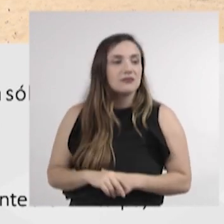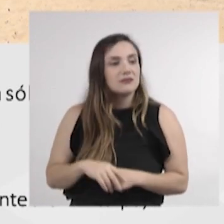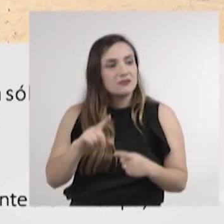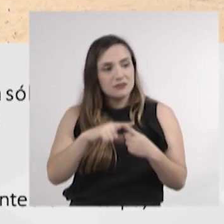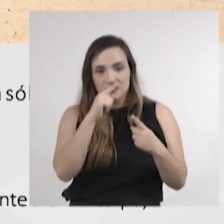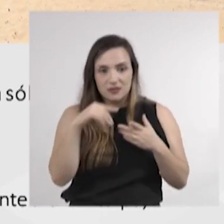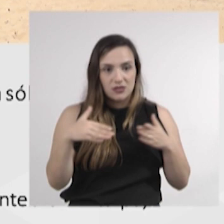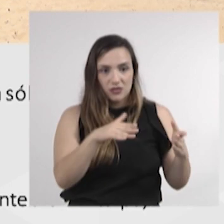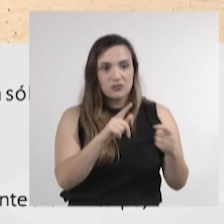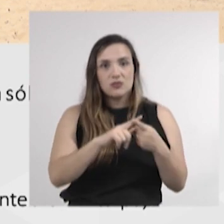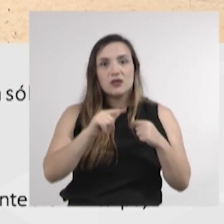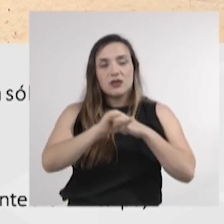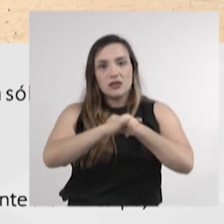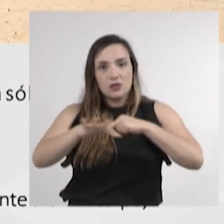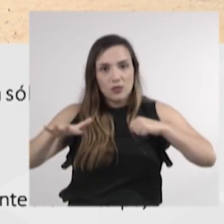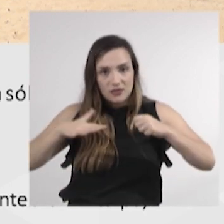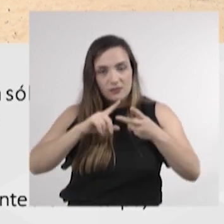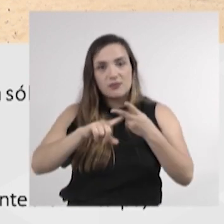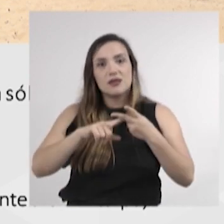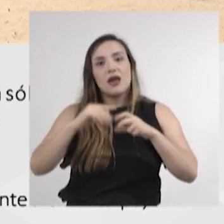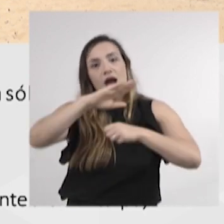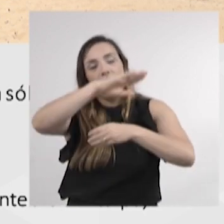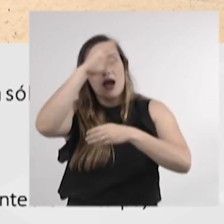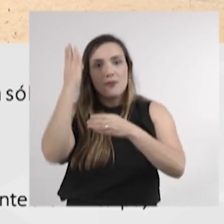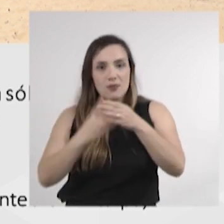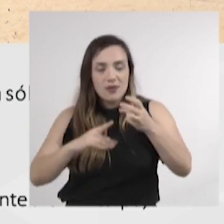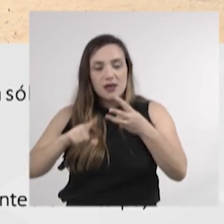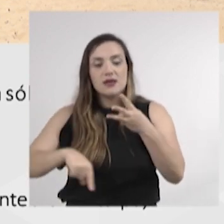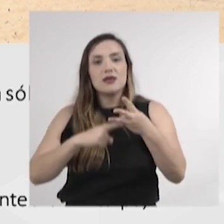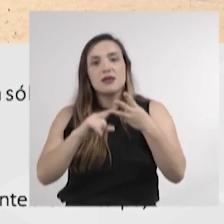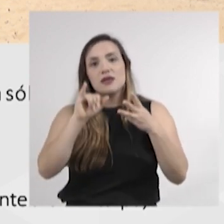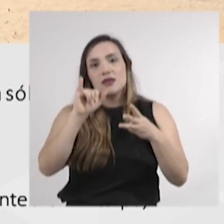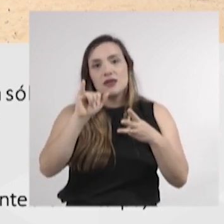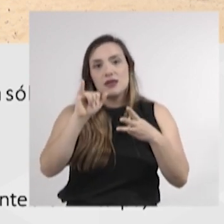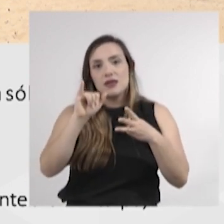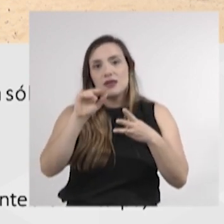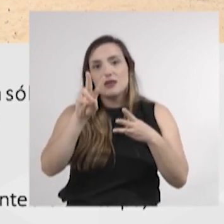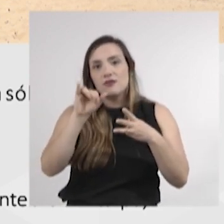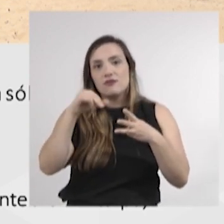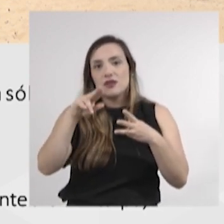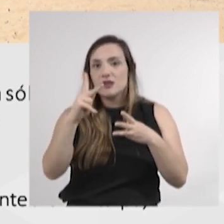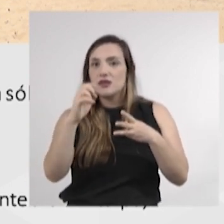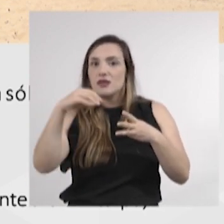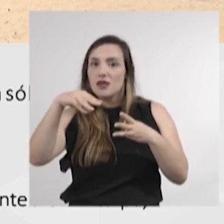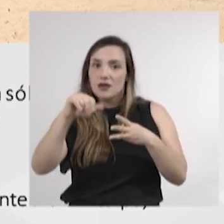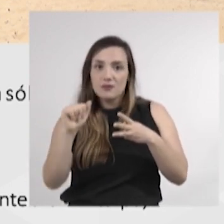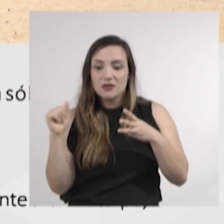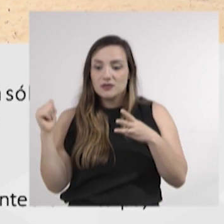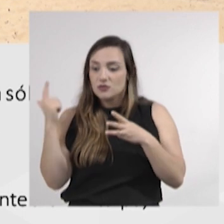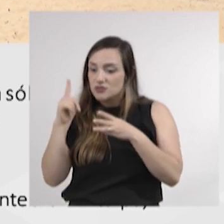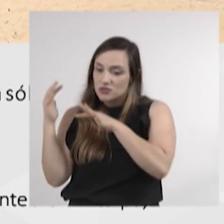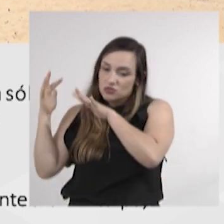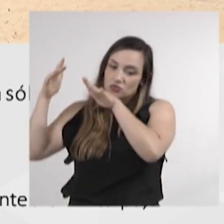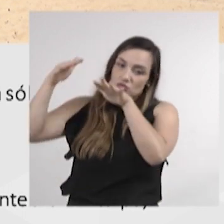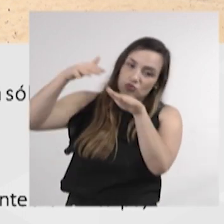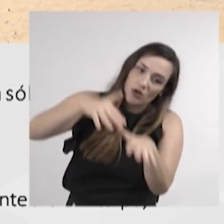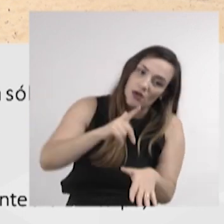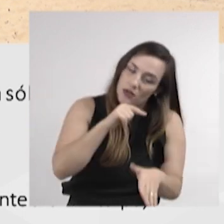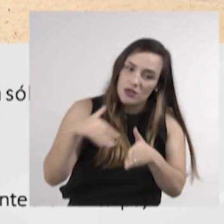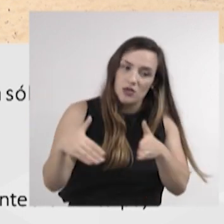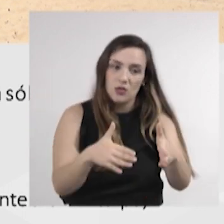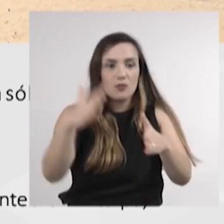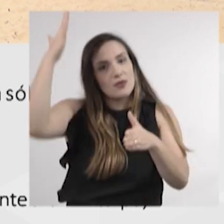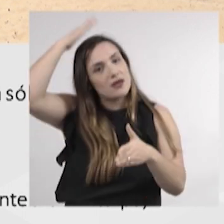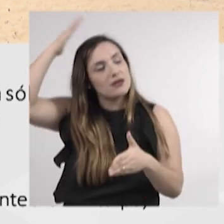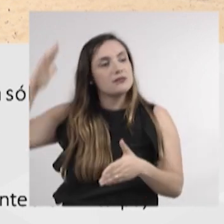Iguatemi, Amambai e o Ivinhema, né, que são os três principais que chegam no rio, afluem ao Rio Paraná. Nós temos o Iguatemi e o